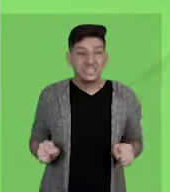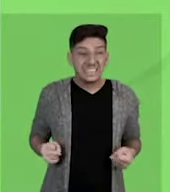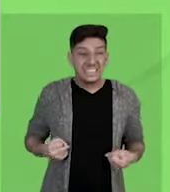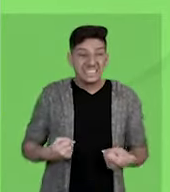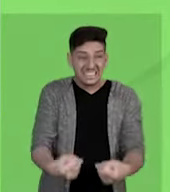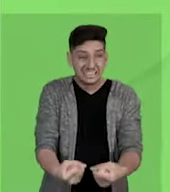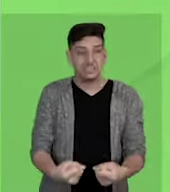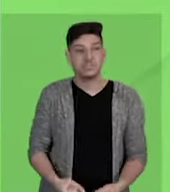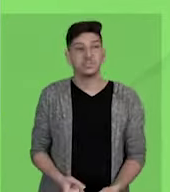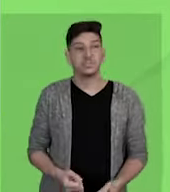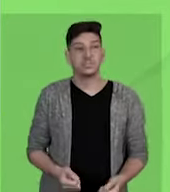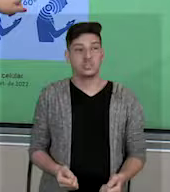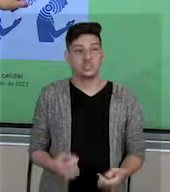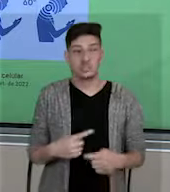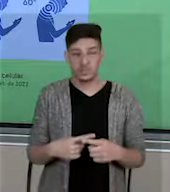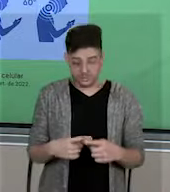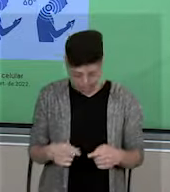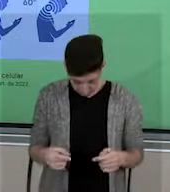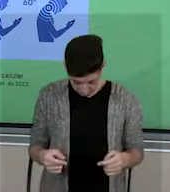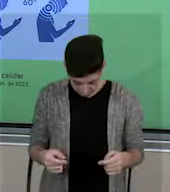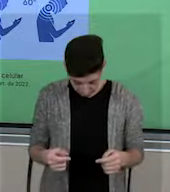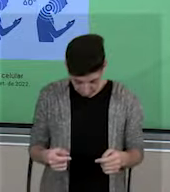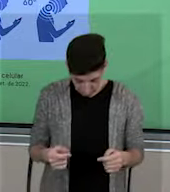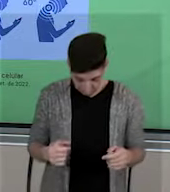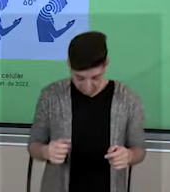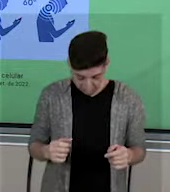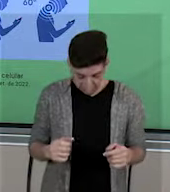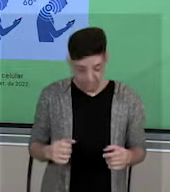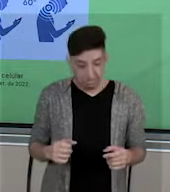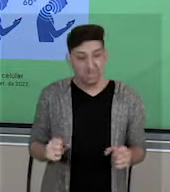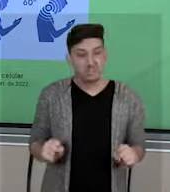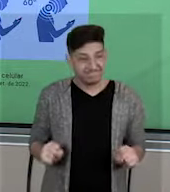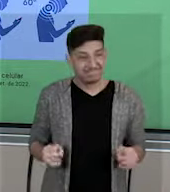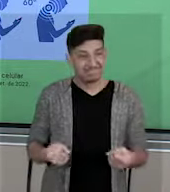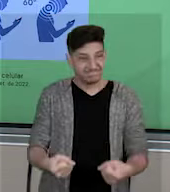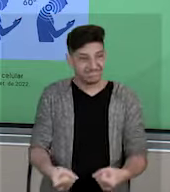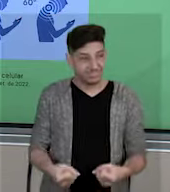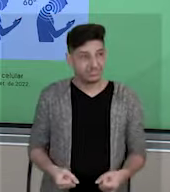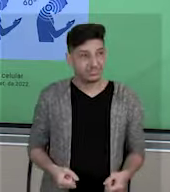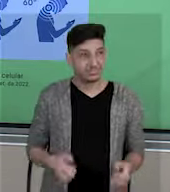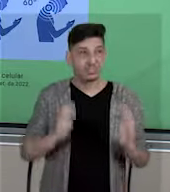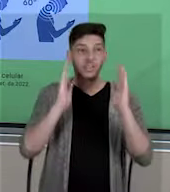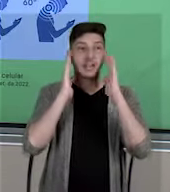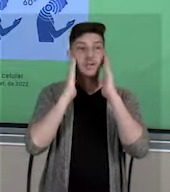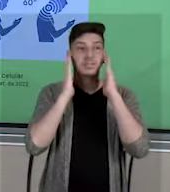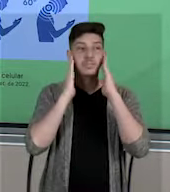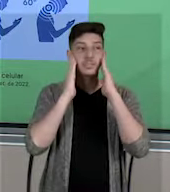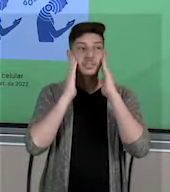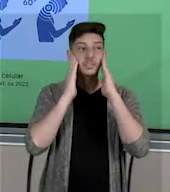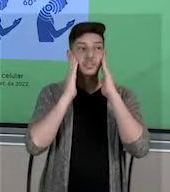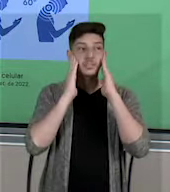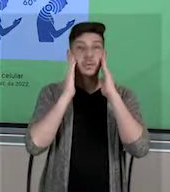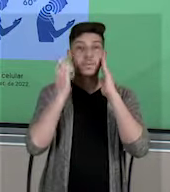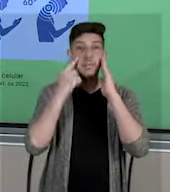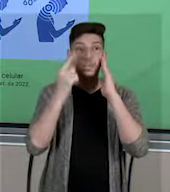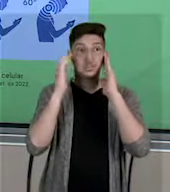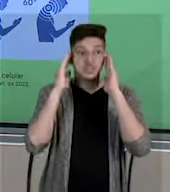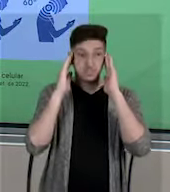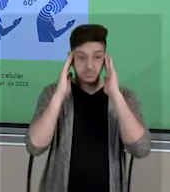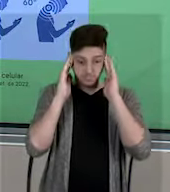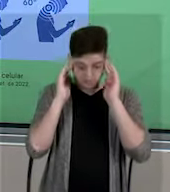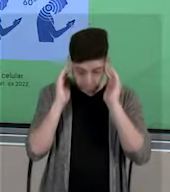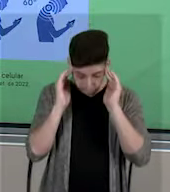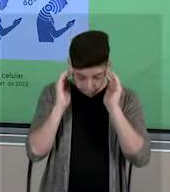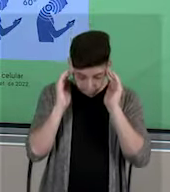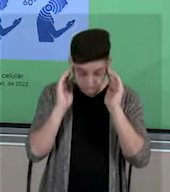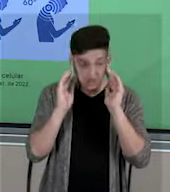que é feito aqui para manutenção da posição que a cabeça está. Então, a nossa cabeça pesa para o nosso corpo 27 quilos se a gente estiver